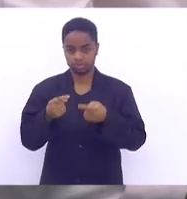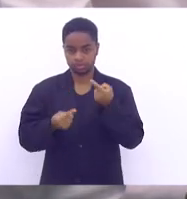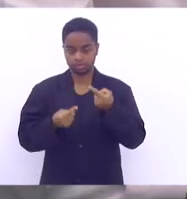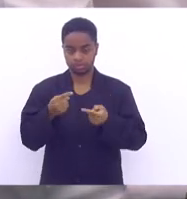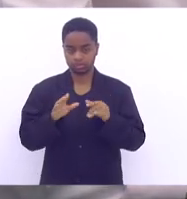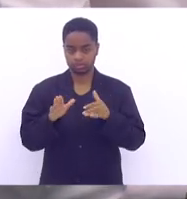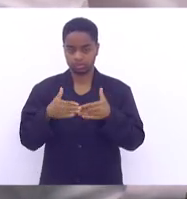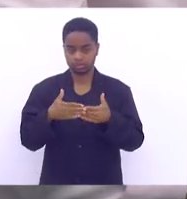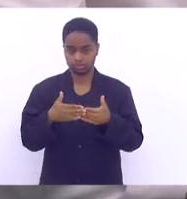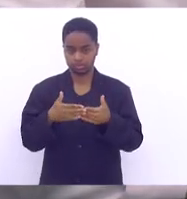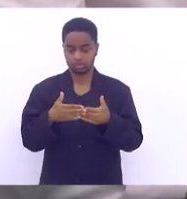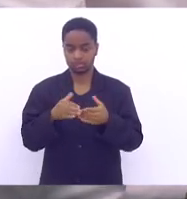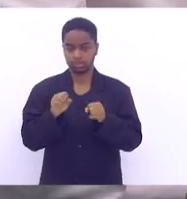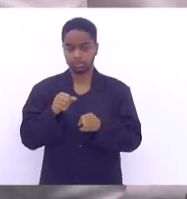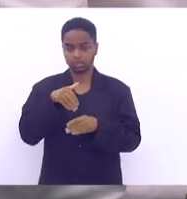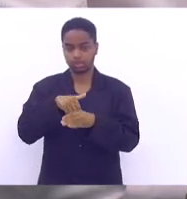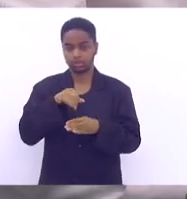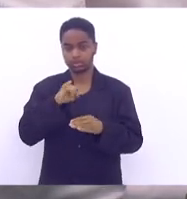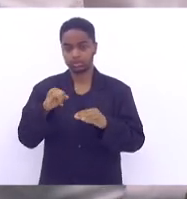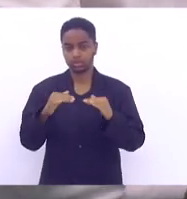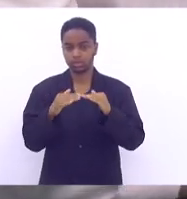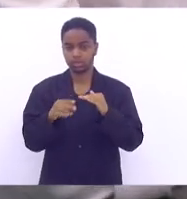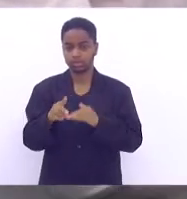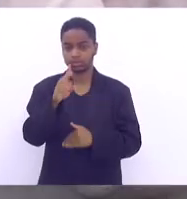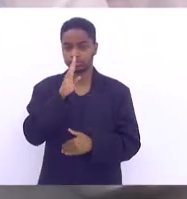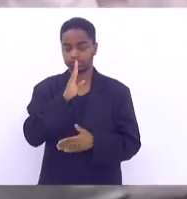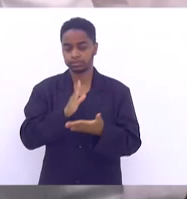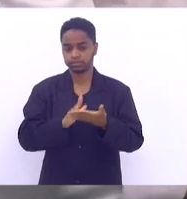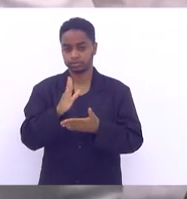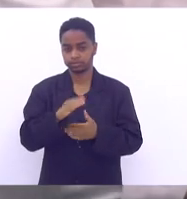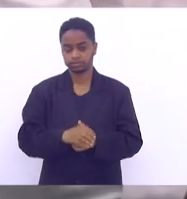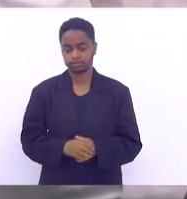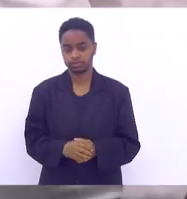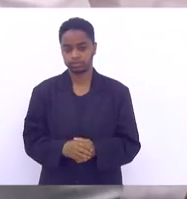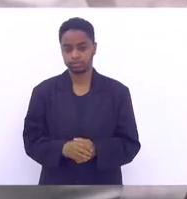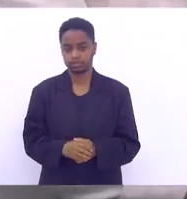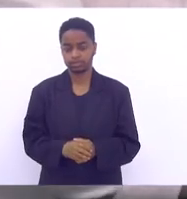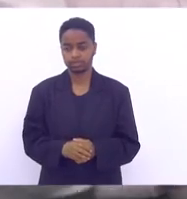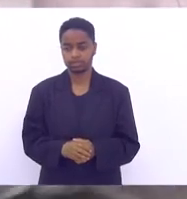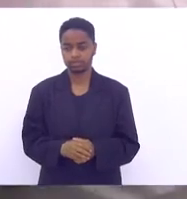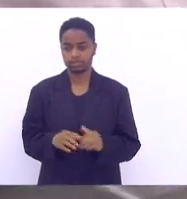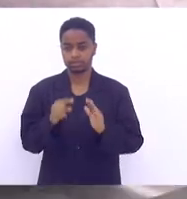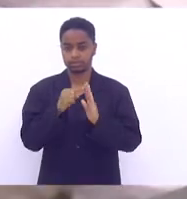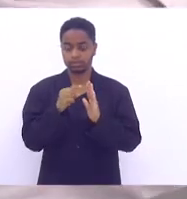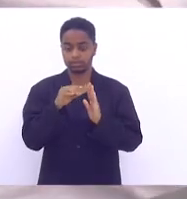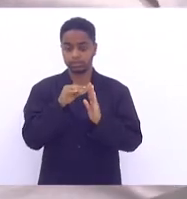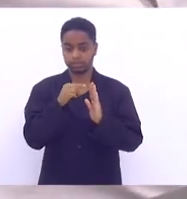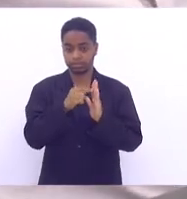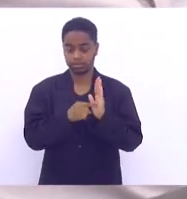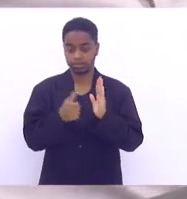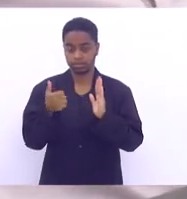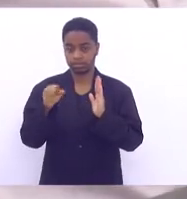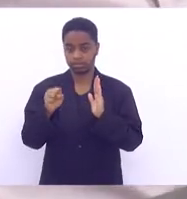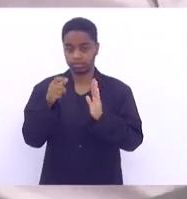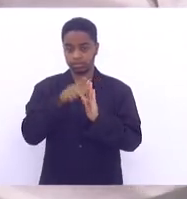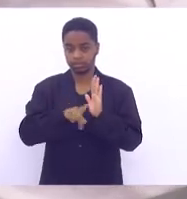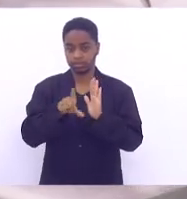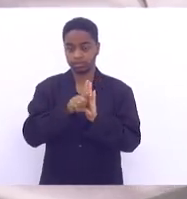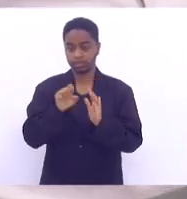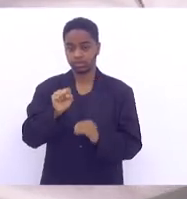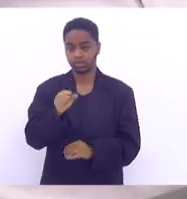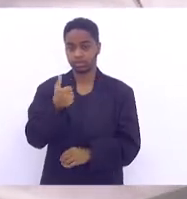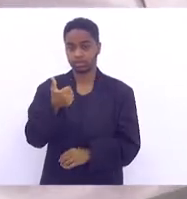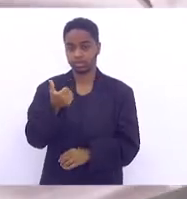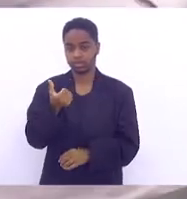discutir, encerrada a discussão. Em votação, os senhores que aprovam permaneçam como estão, aprovado. 18 da pauta, o PL